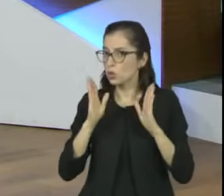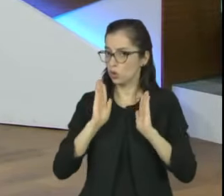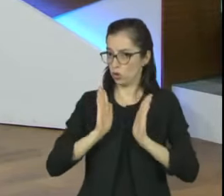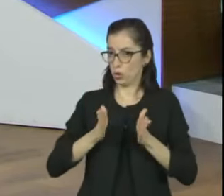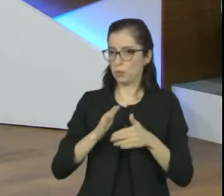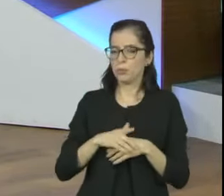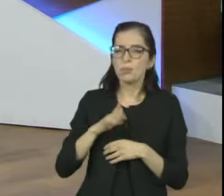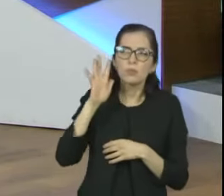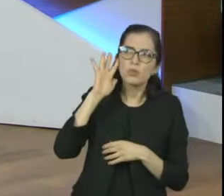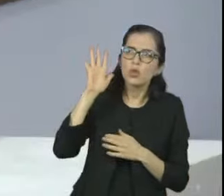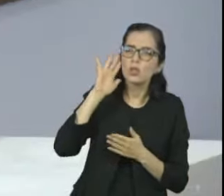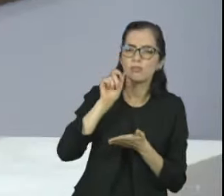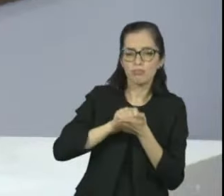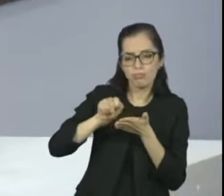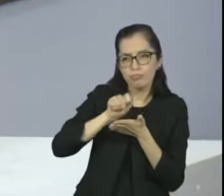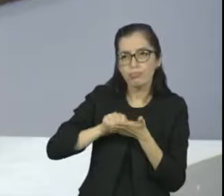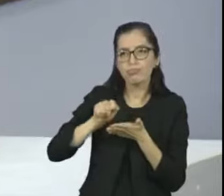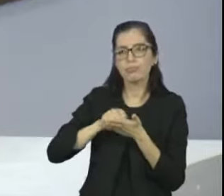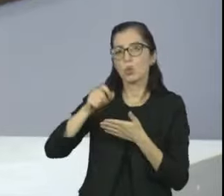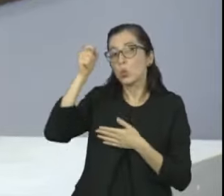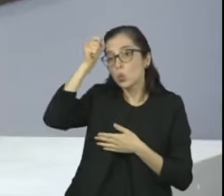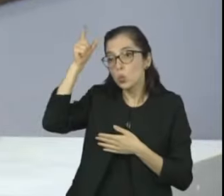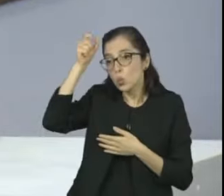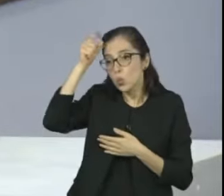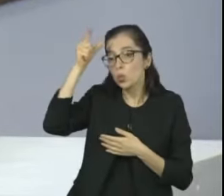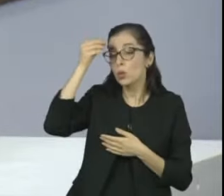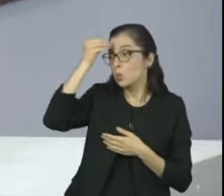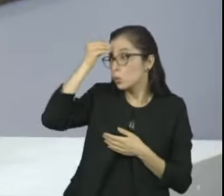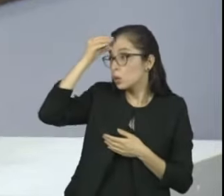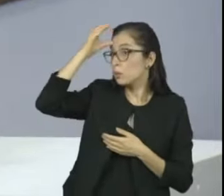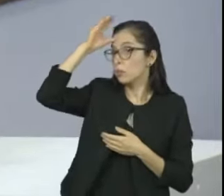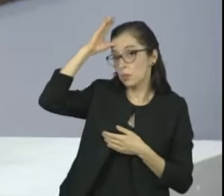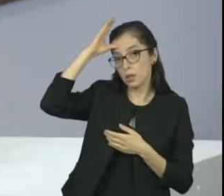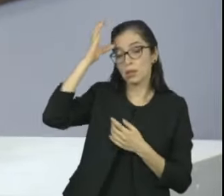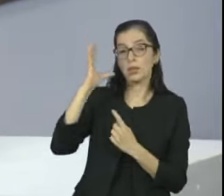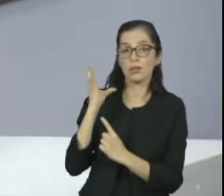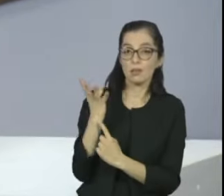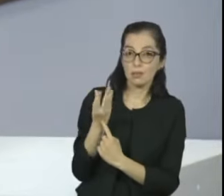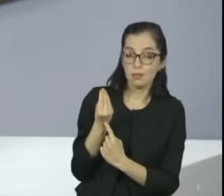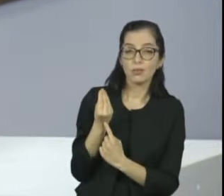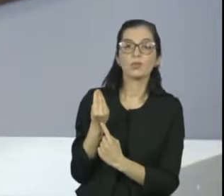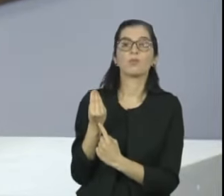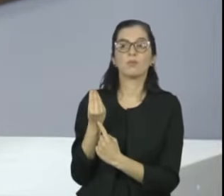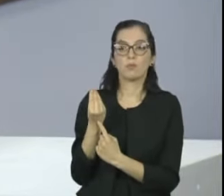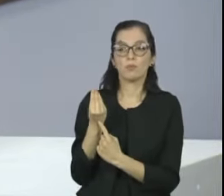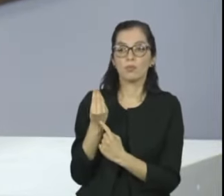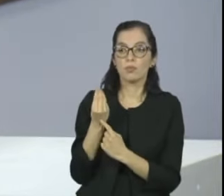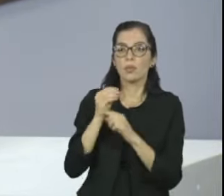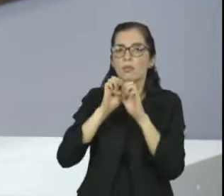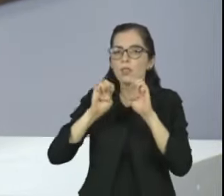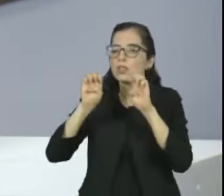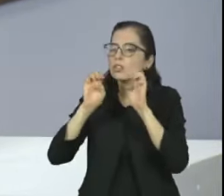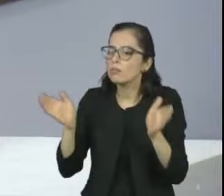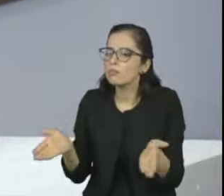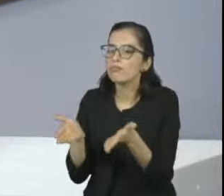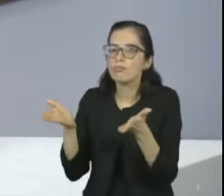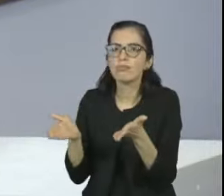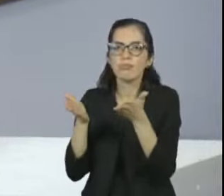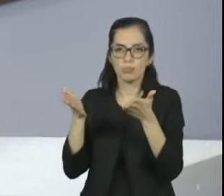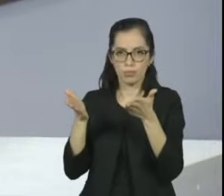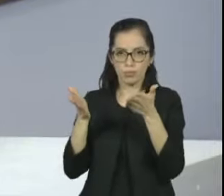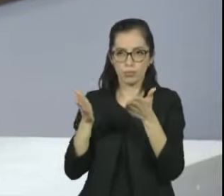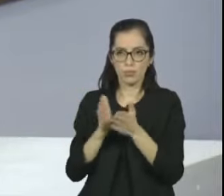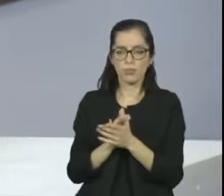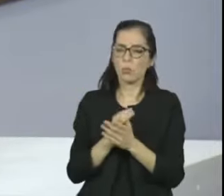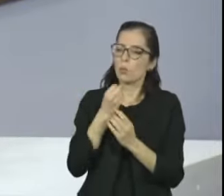filósofos escritores cultura o saber as artes estão a serviço da evangelização e do bem